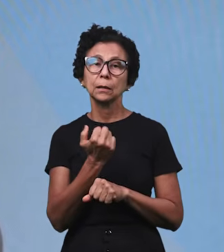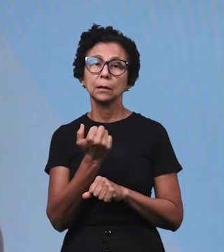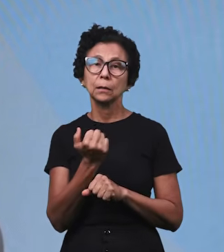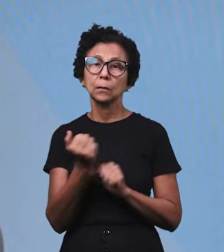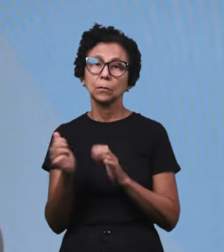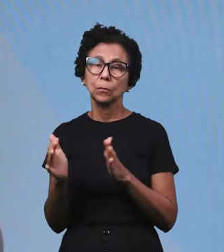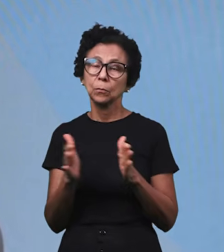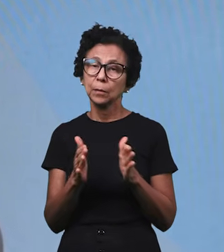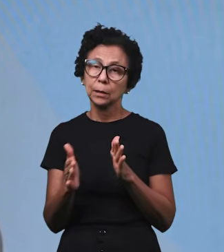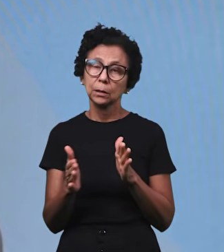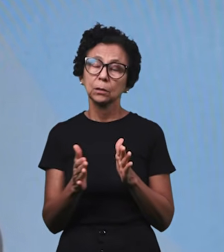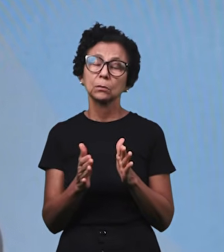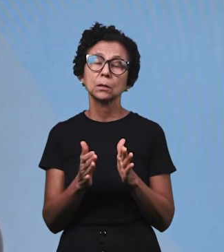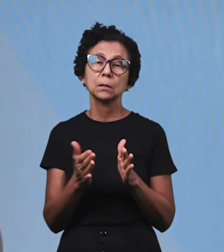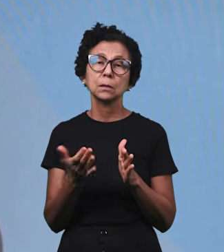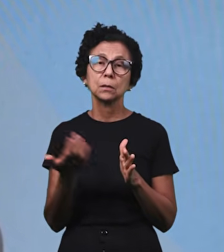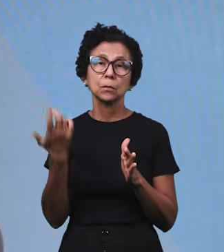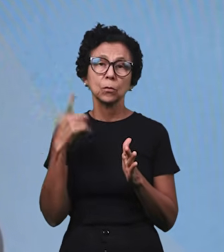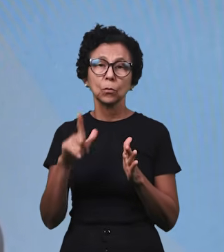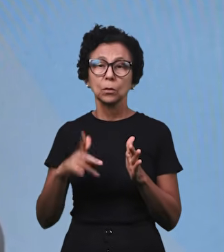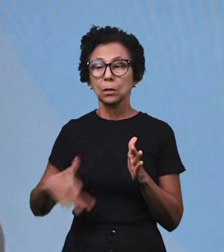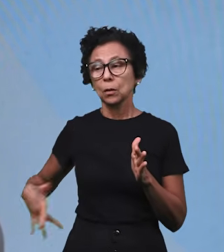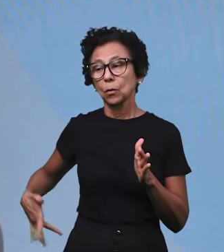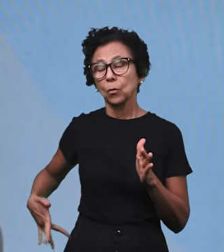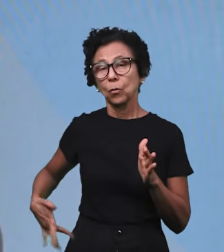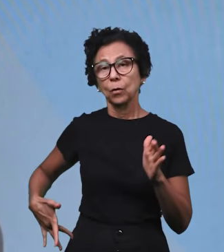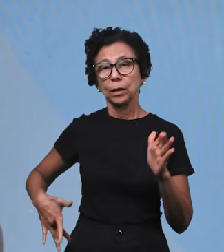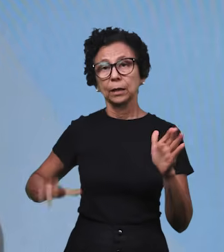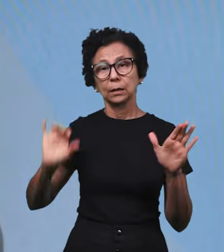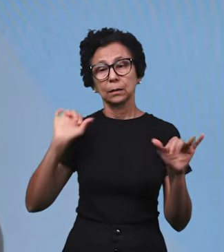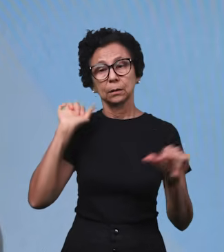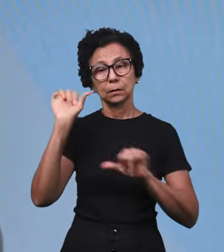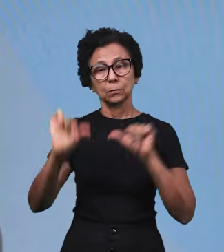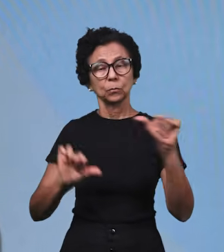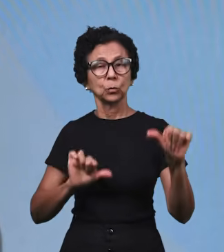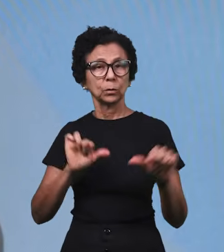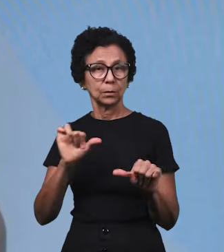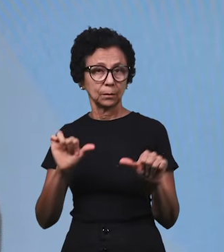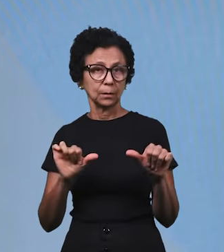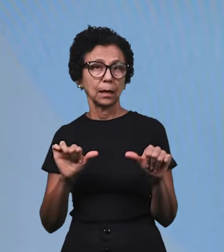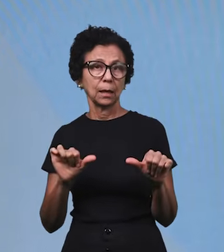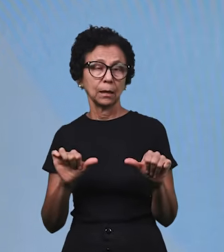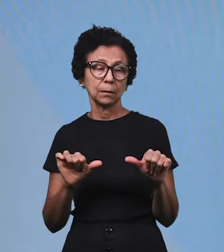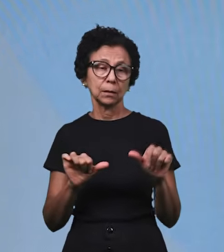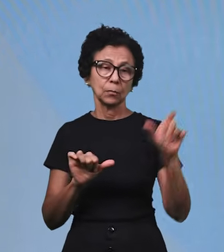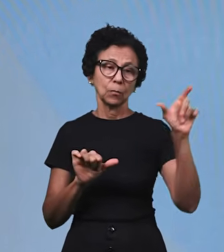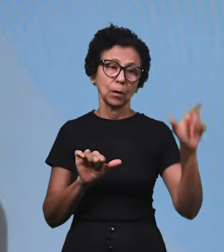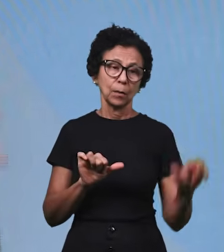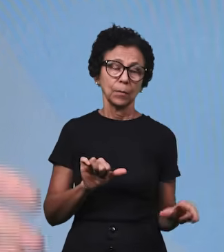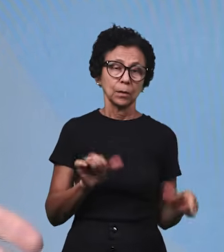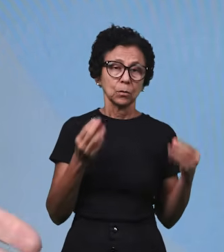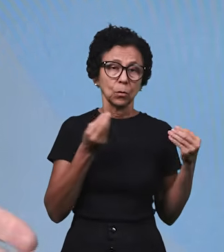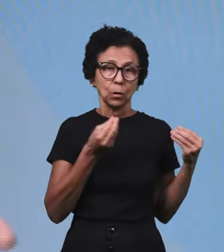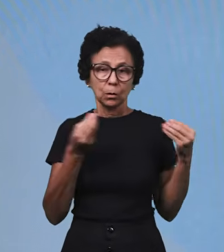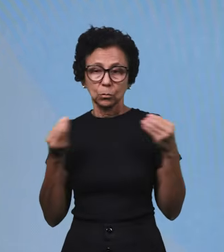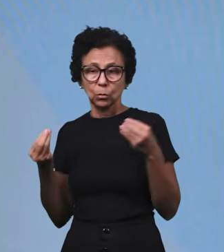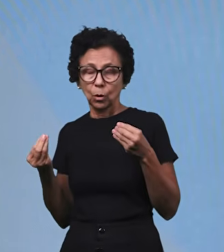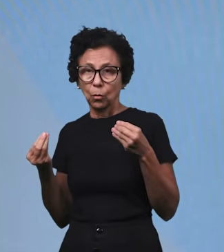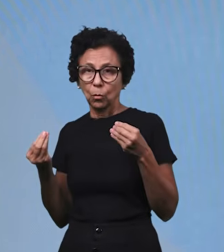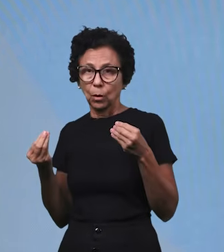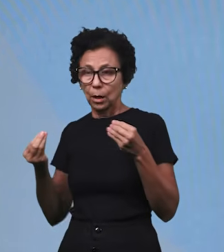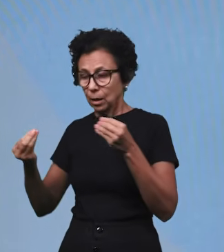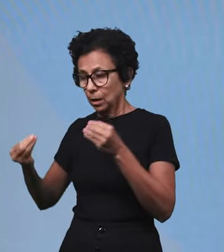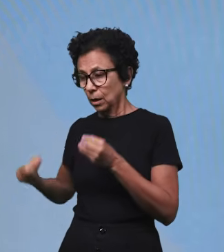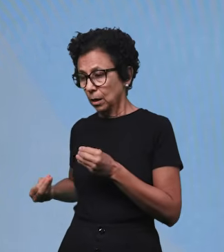consiga, por exemplo, transplantar esse paciente, que é o melhor método, mais fisiológico, que é quando um doador doa o